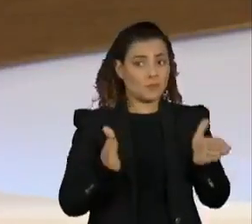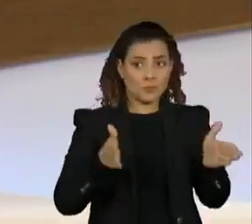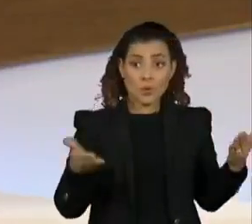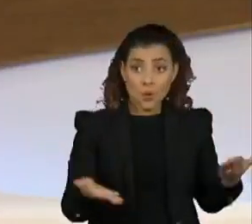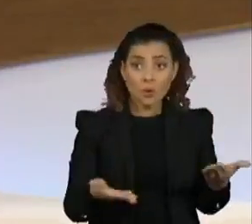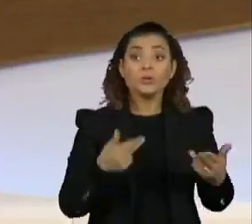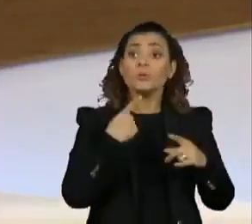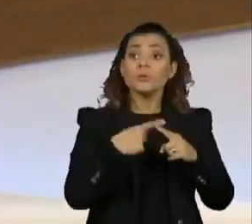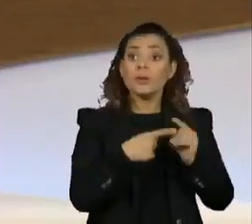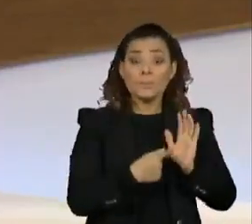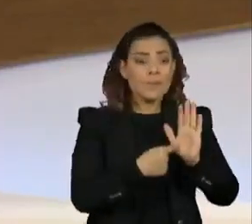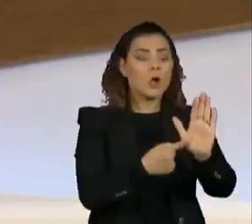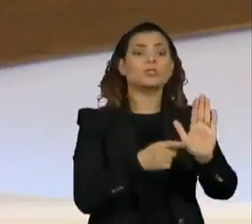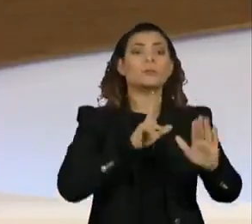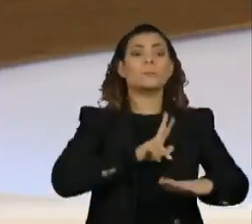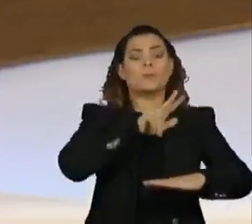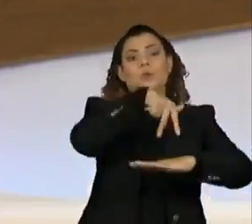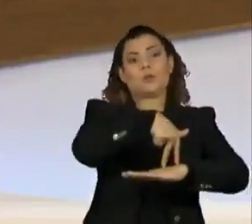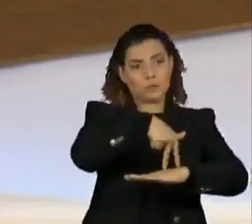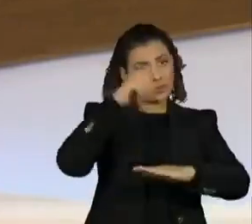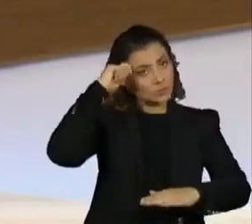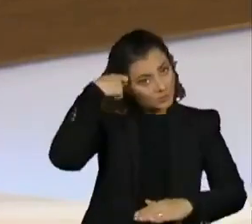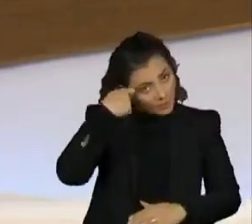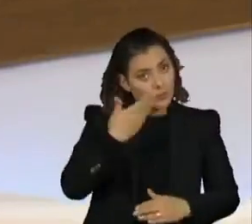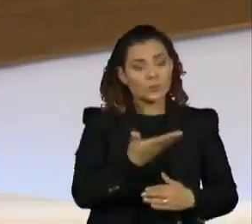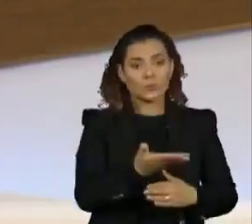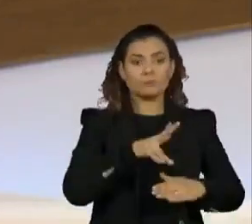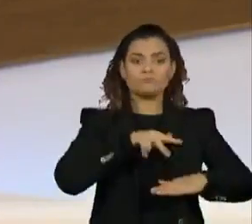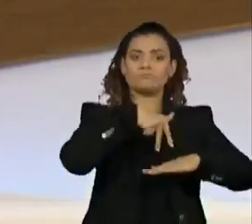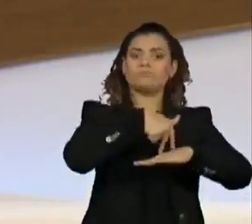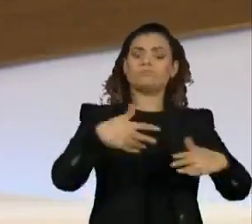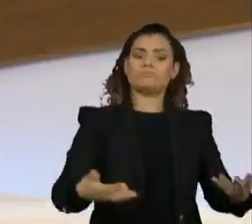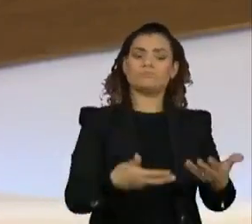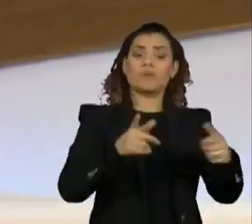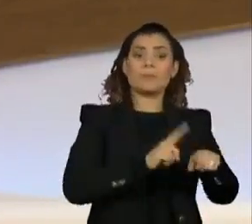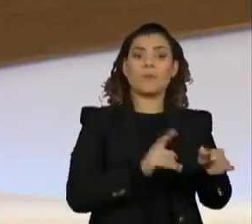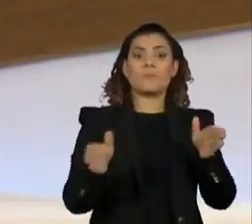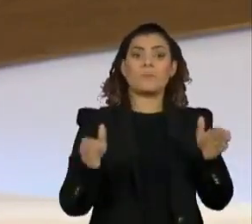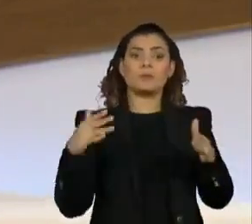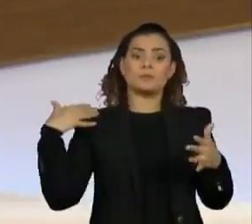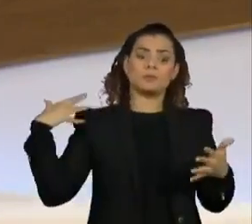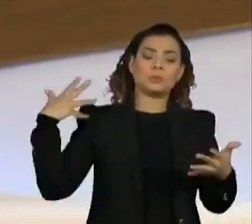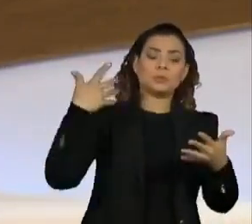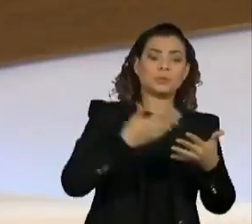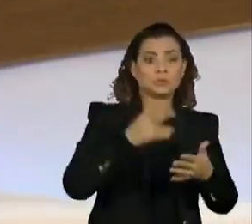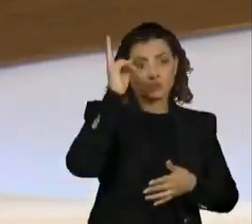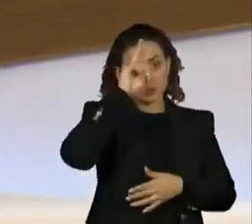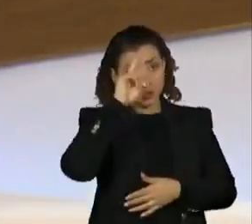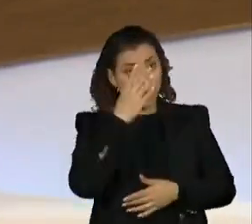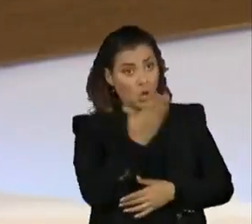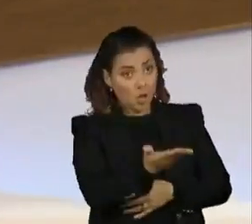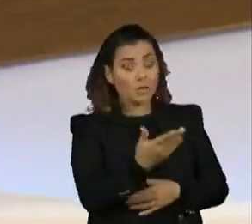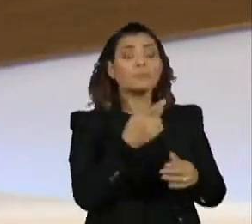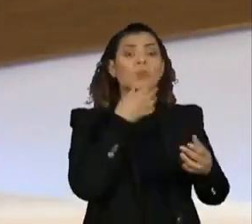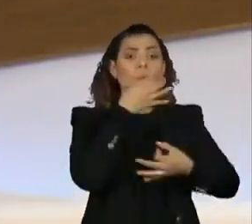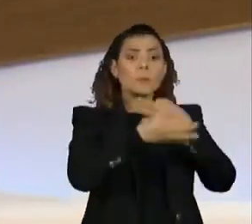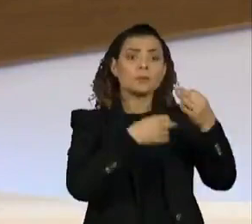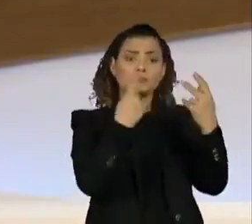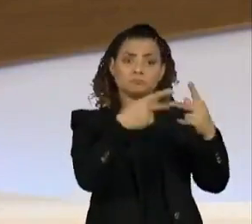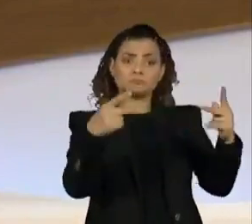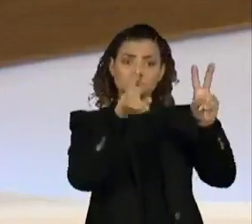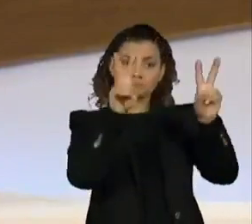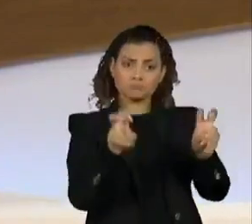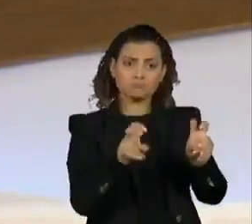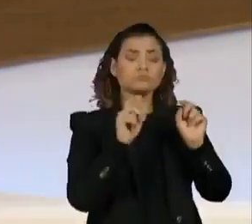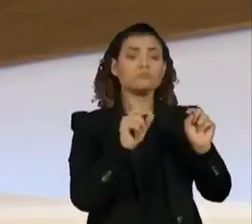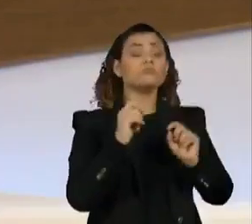resgata, de uma certa forma, um certo protagonismo negro em vários momentos históricos. Eu gostaria que você comentasse um pouco